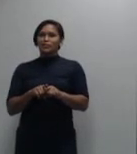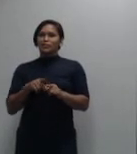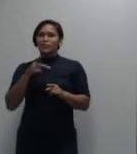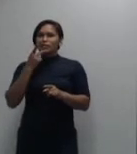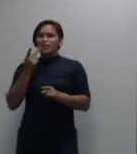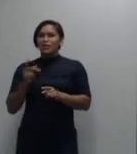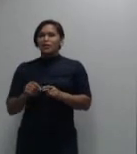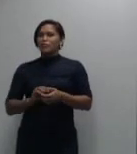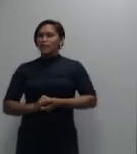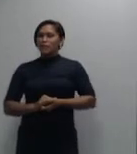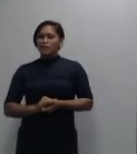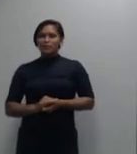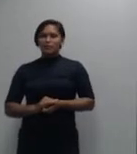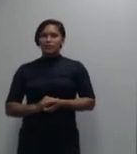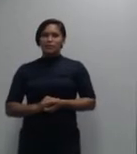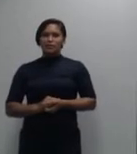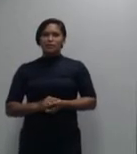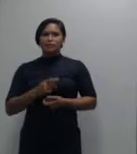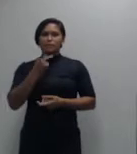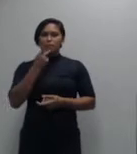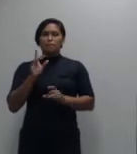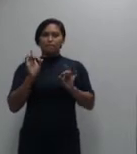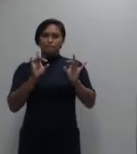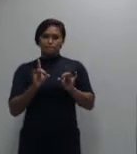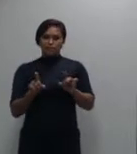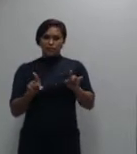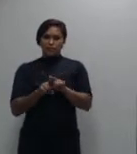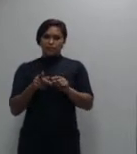depois o ministro Mauro Campos